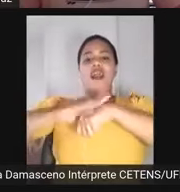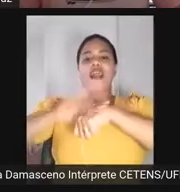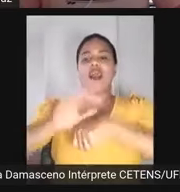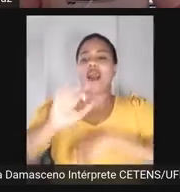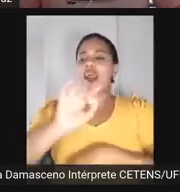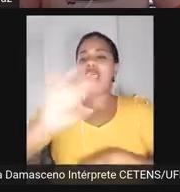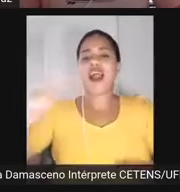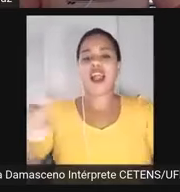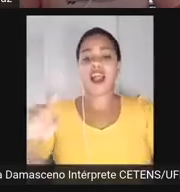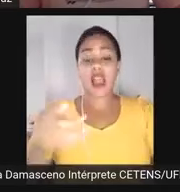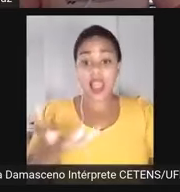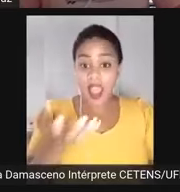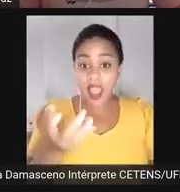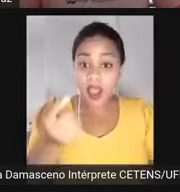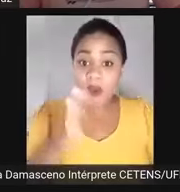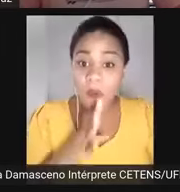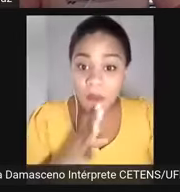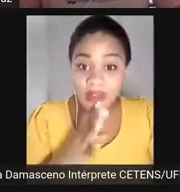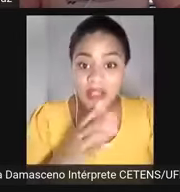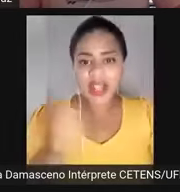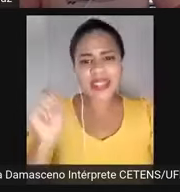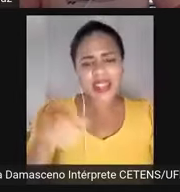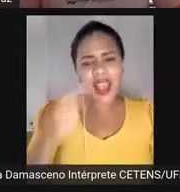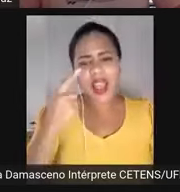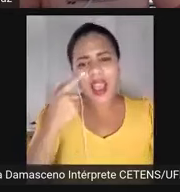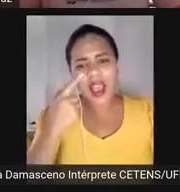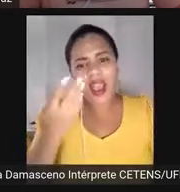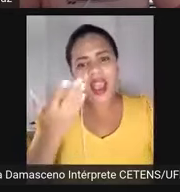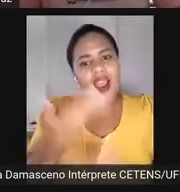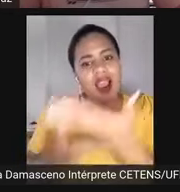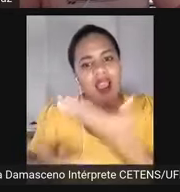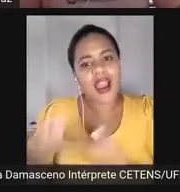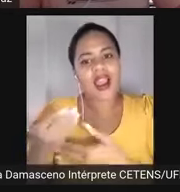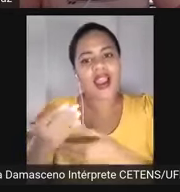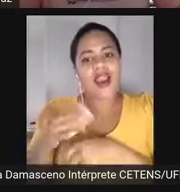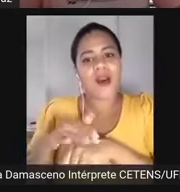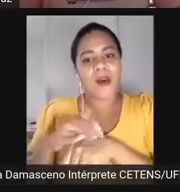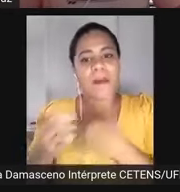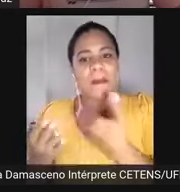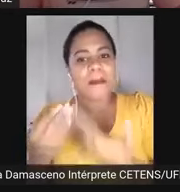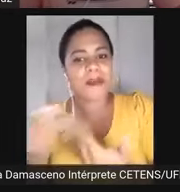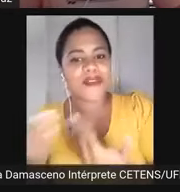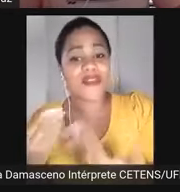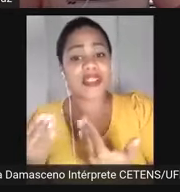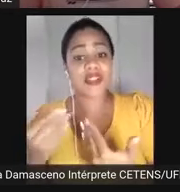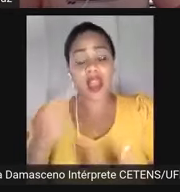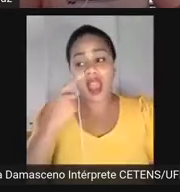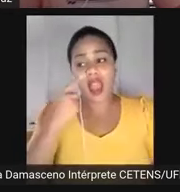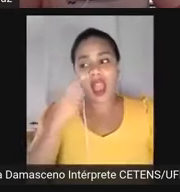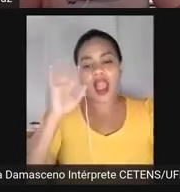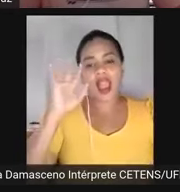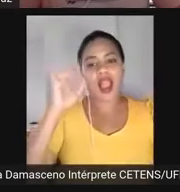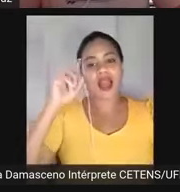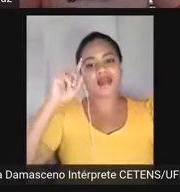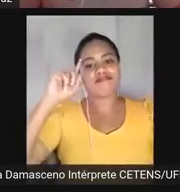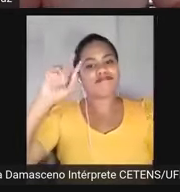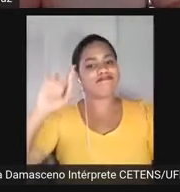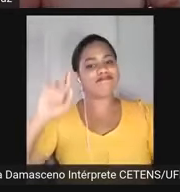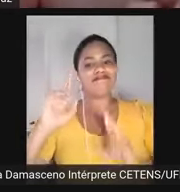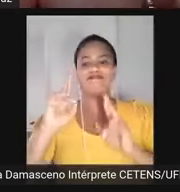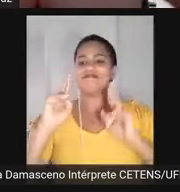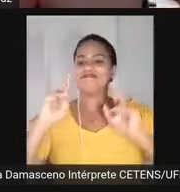os ciganos, procure conversar com os ciganos, procure interagir, e aí vocês vão ver que essas imagens que são criadas sobre o povo